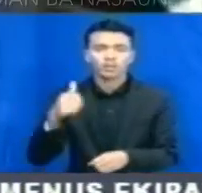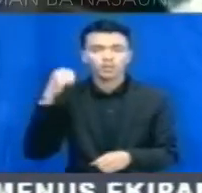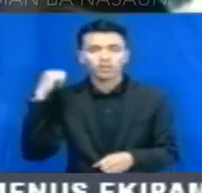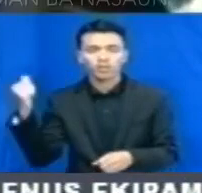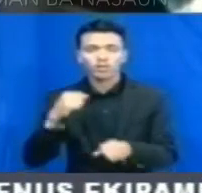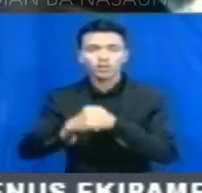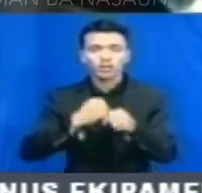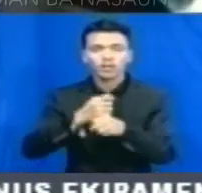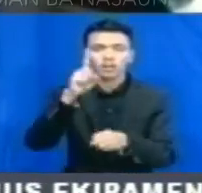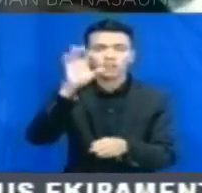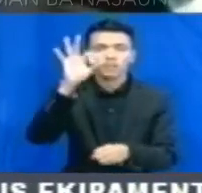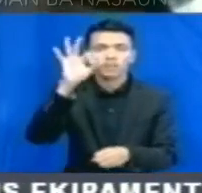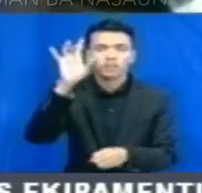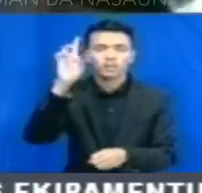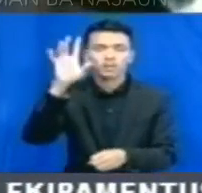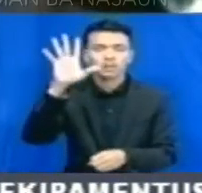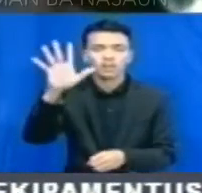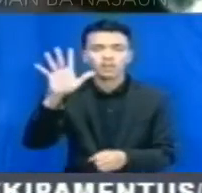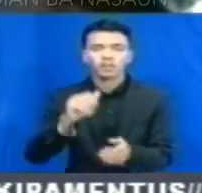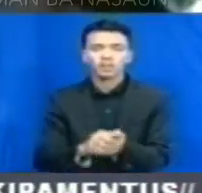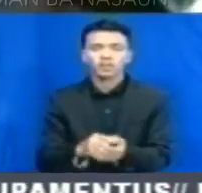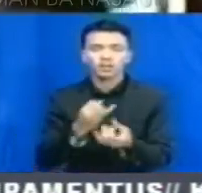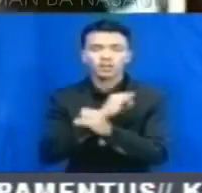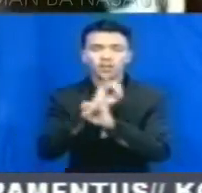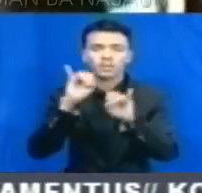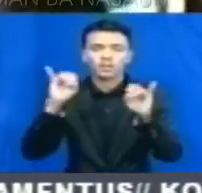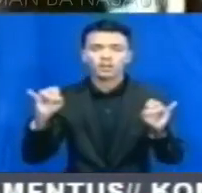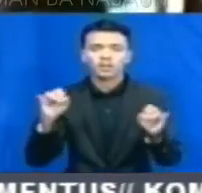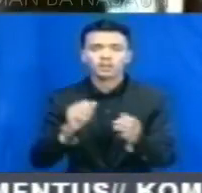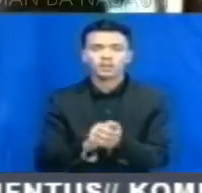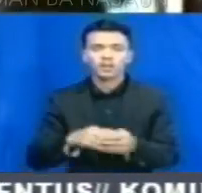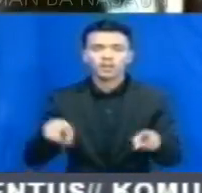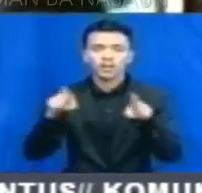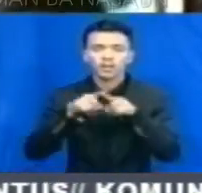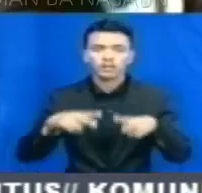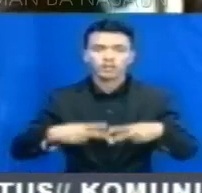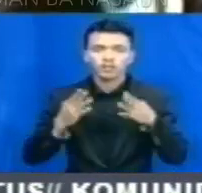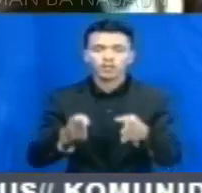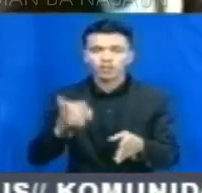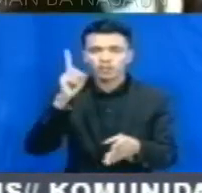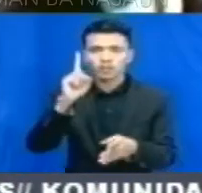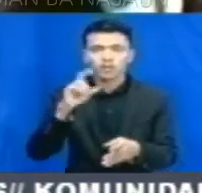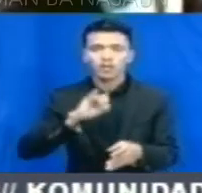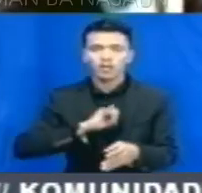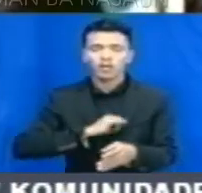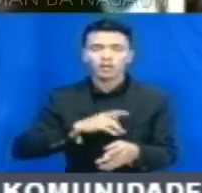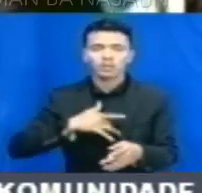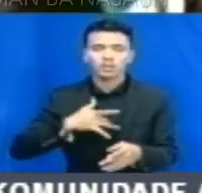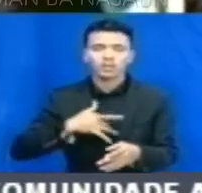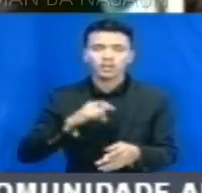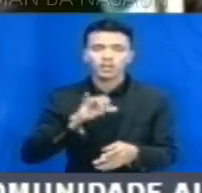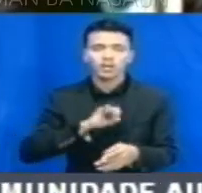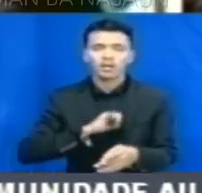1975, ia proclama e tina independência. A rensa sobrevivente ida, hau, assim, hau,